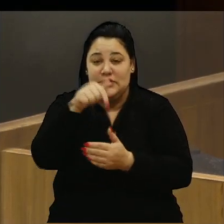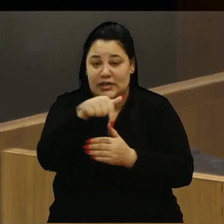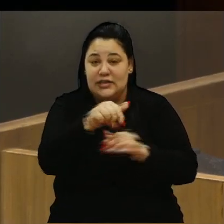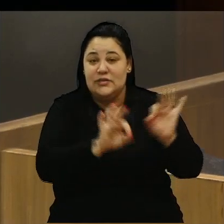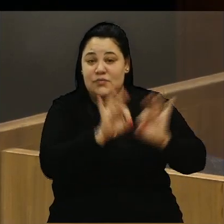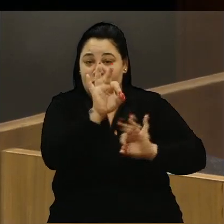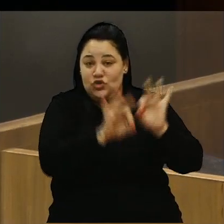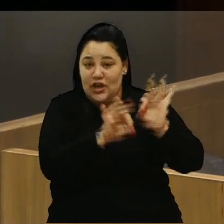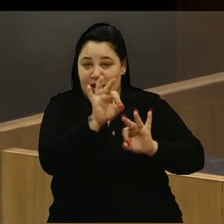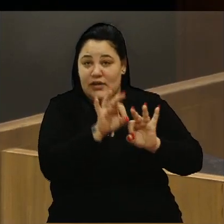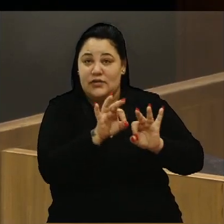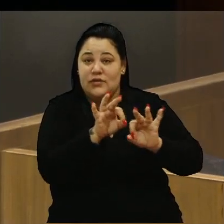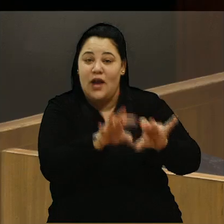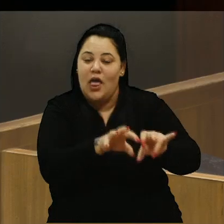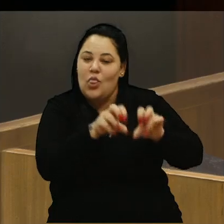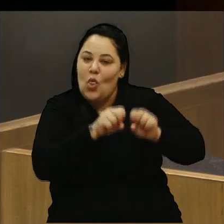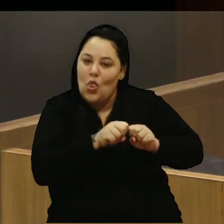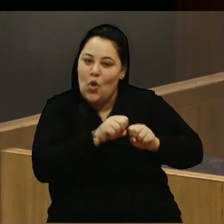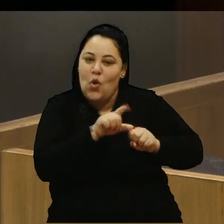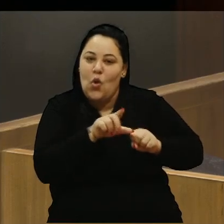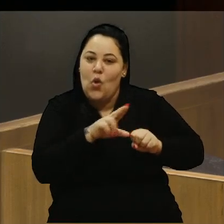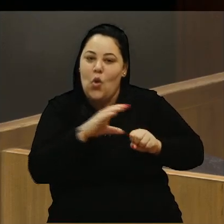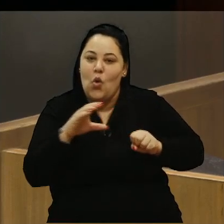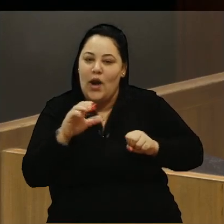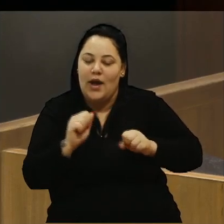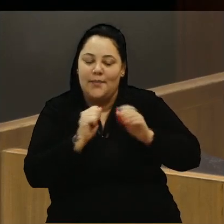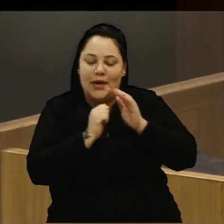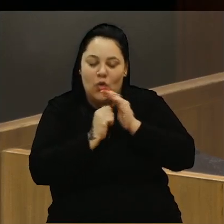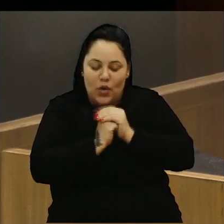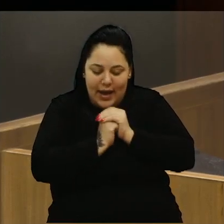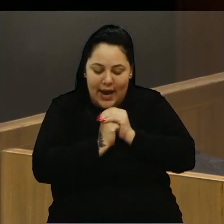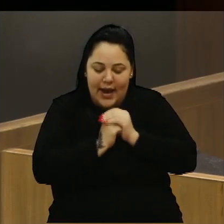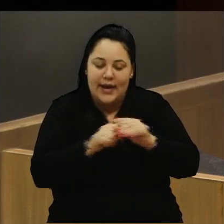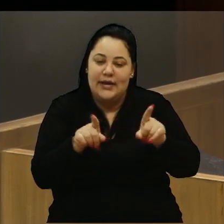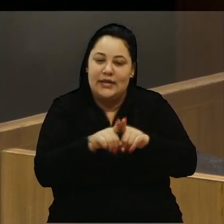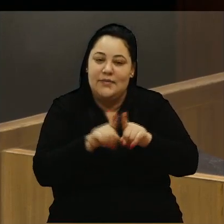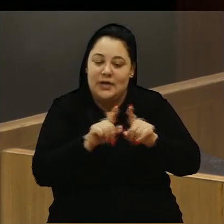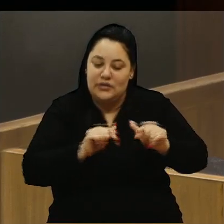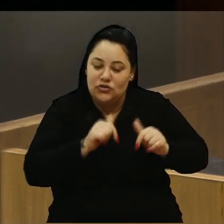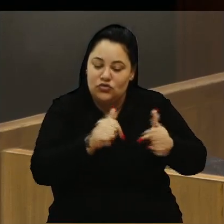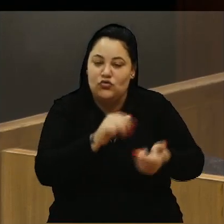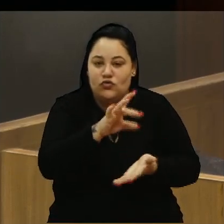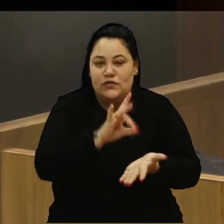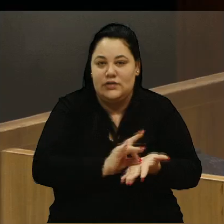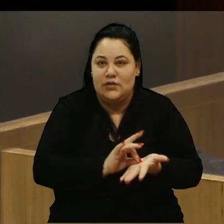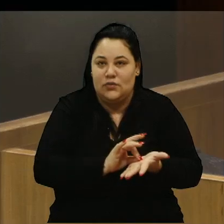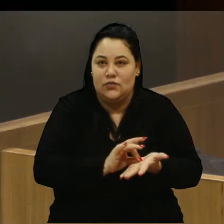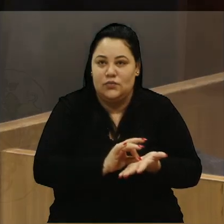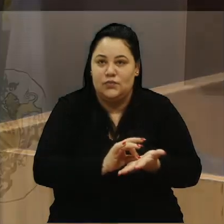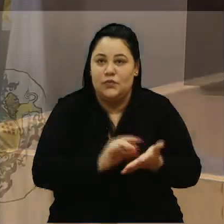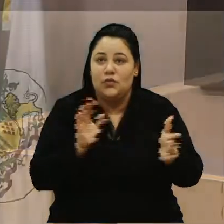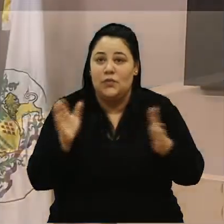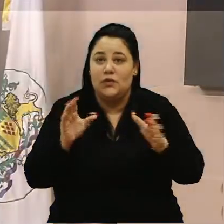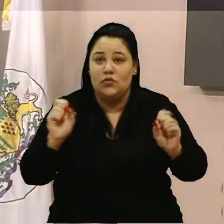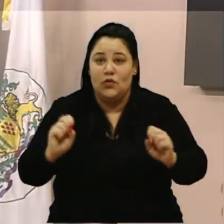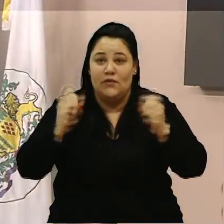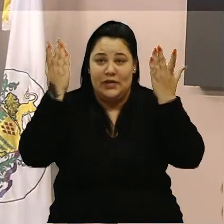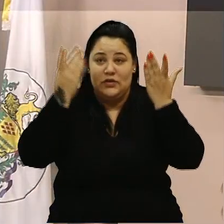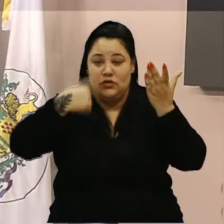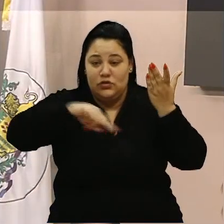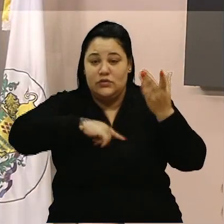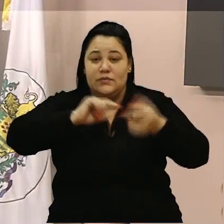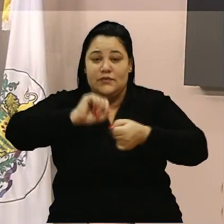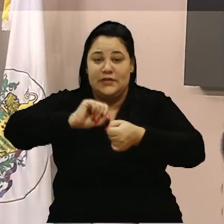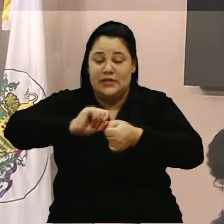Monte adotou o Lucas não apenas em oração, mas também com essa ação concreta. Durante o evento que está ali, que nós vamos fazer, nós